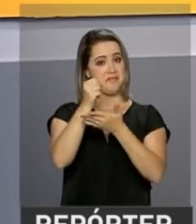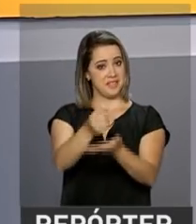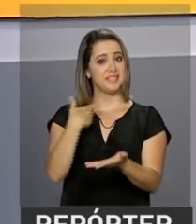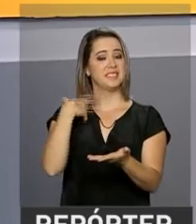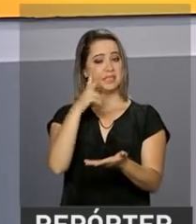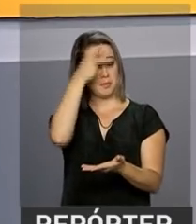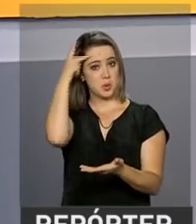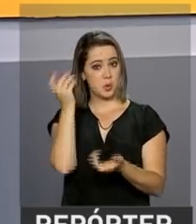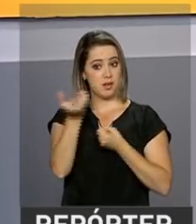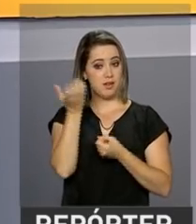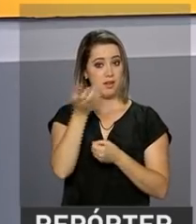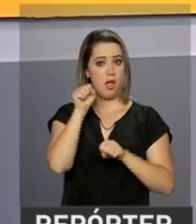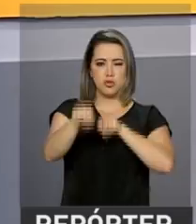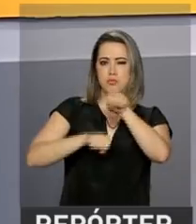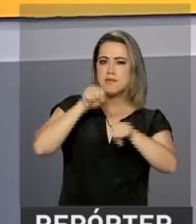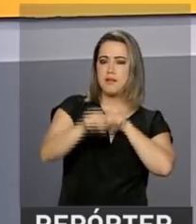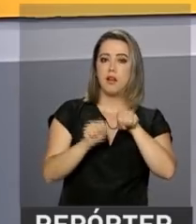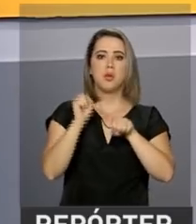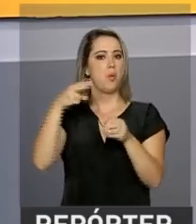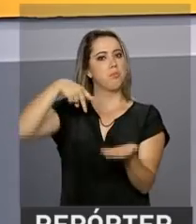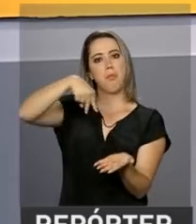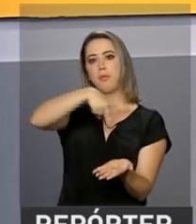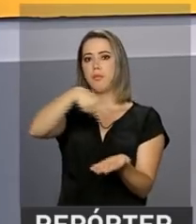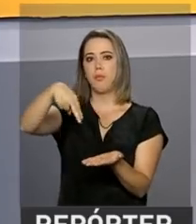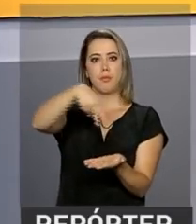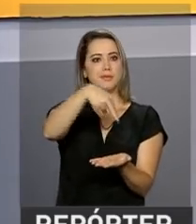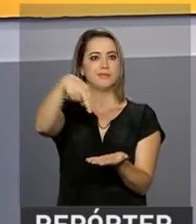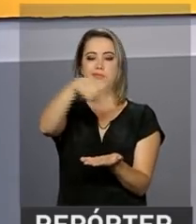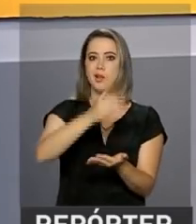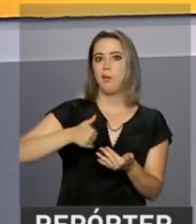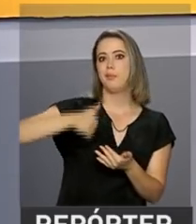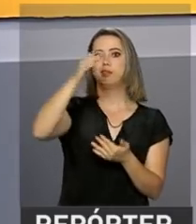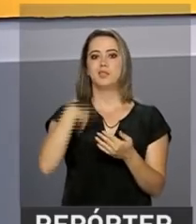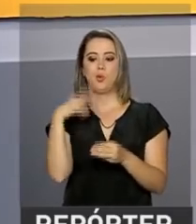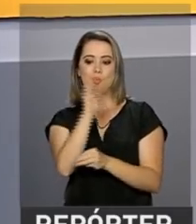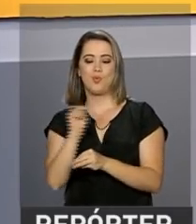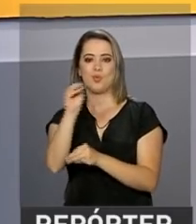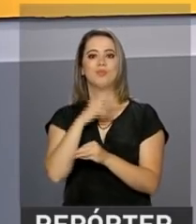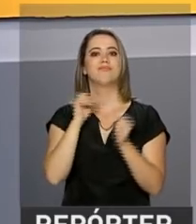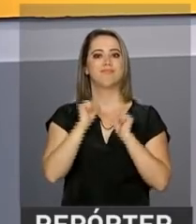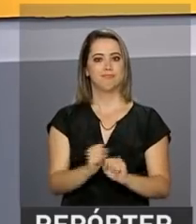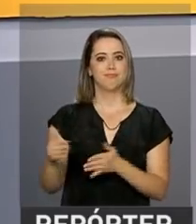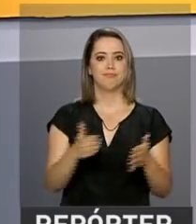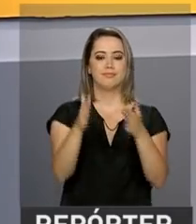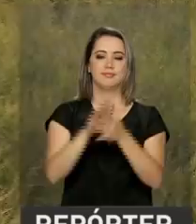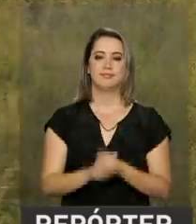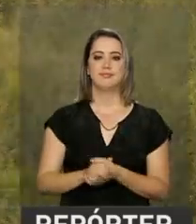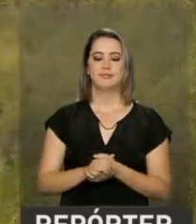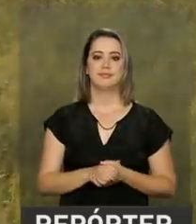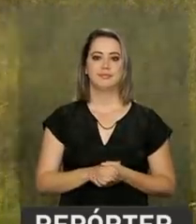de percorrer de bicicleta ou a pé a maior trilha sinalizada em uma unidade de conservação no país.